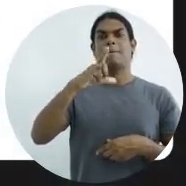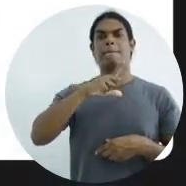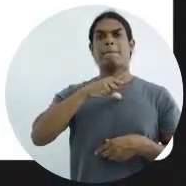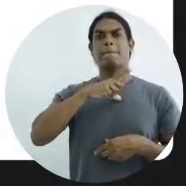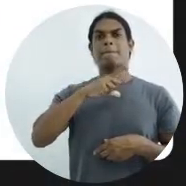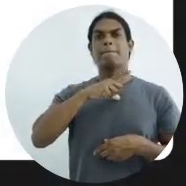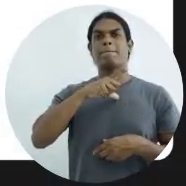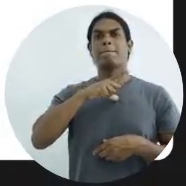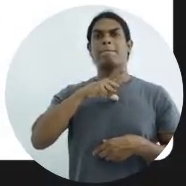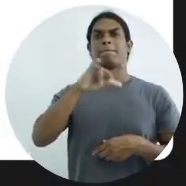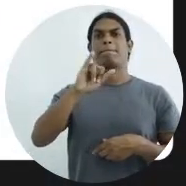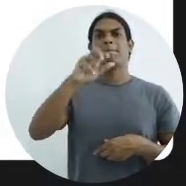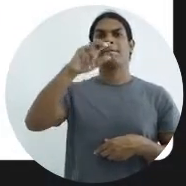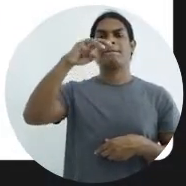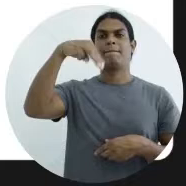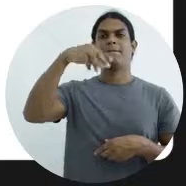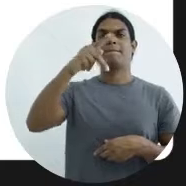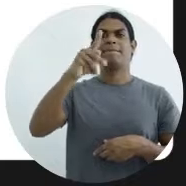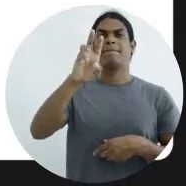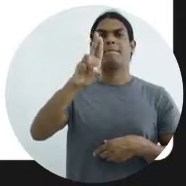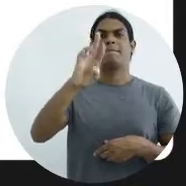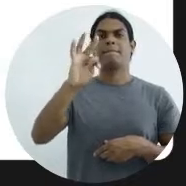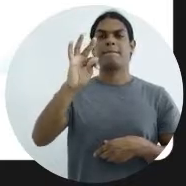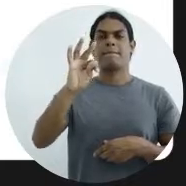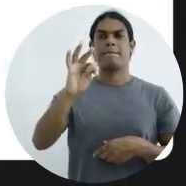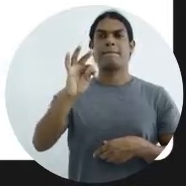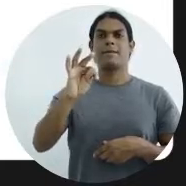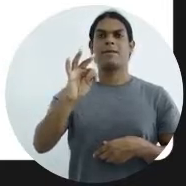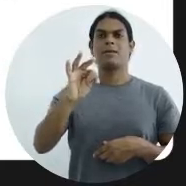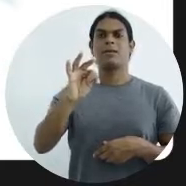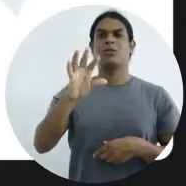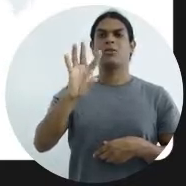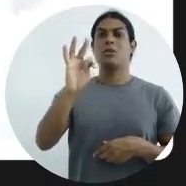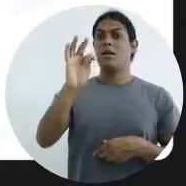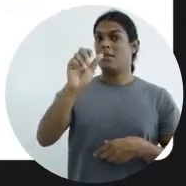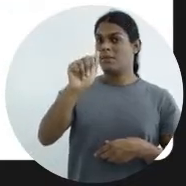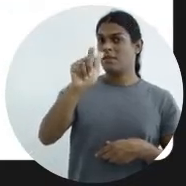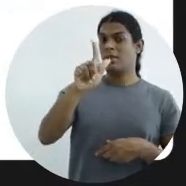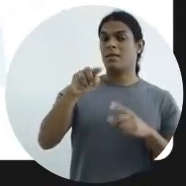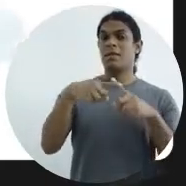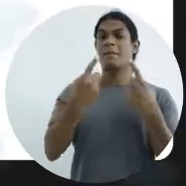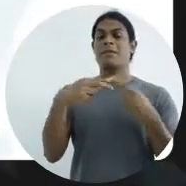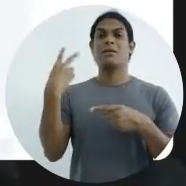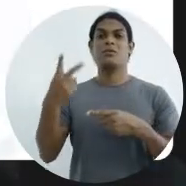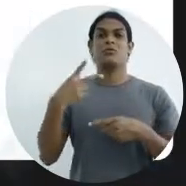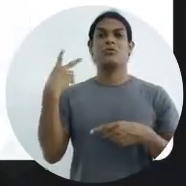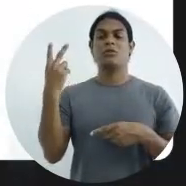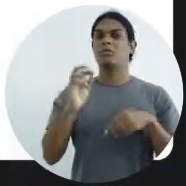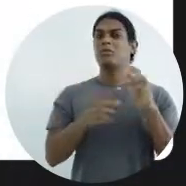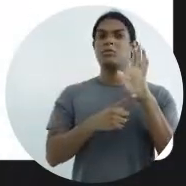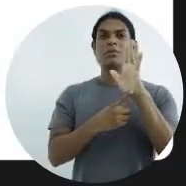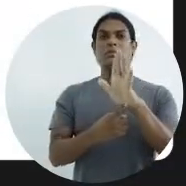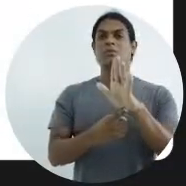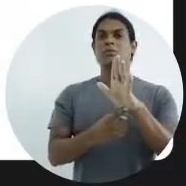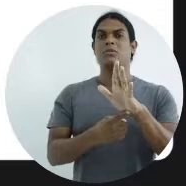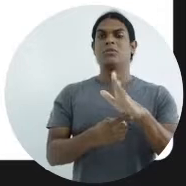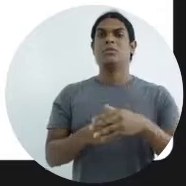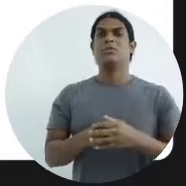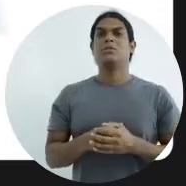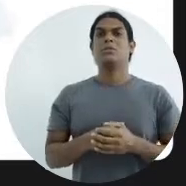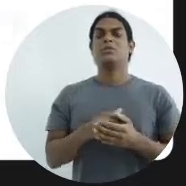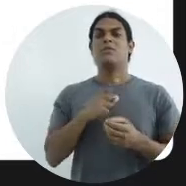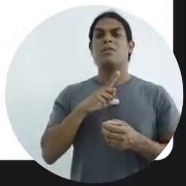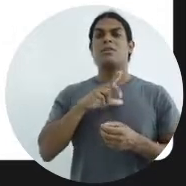campos não são tags, assim, é uma tag, mas o valor dela não está na tag em si, a gente vai